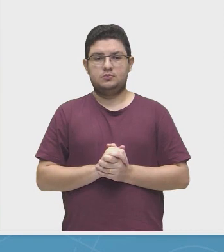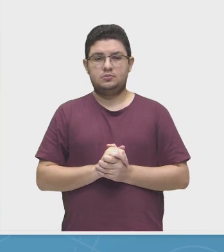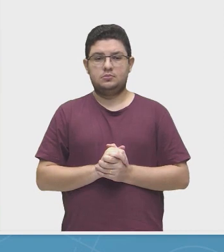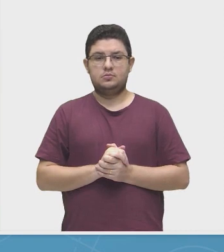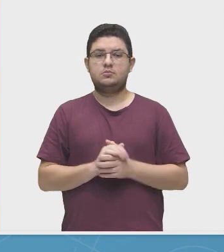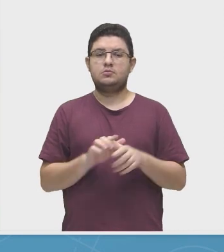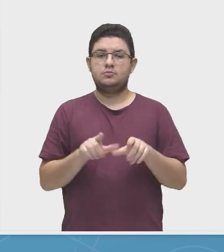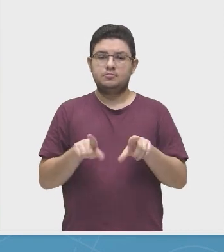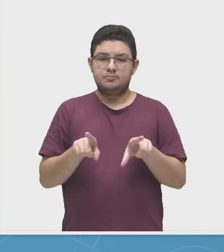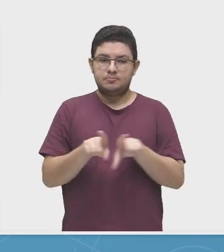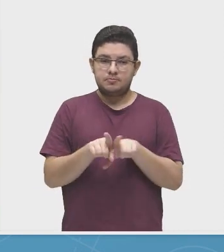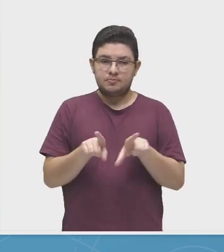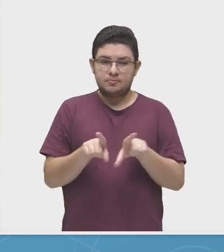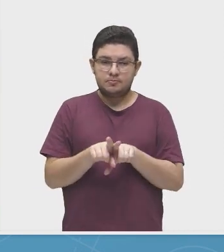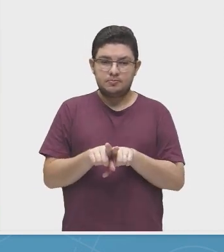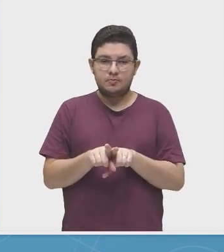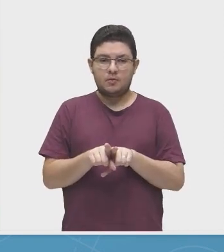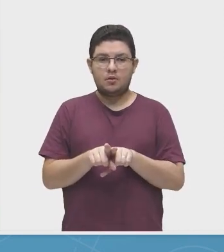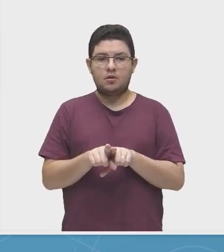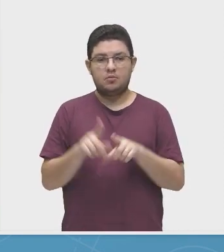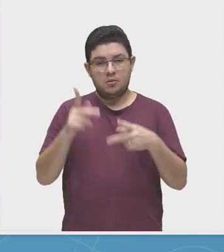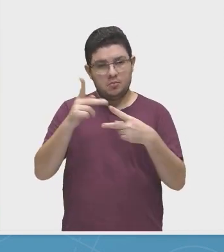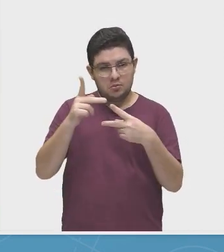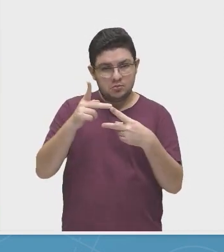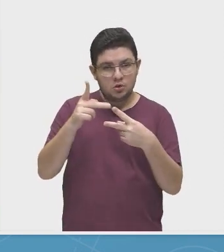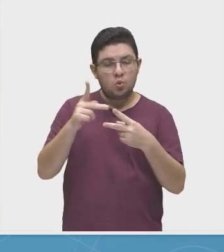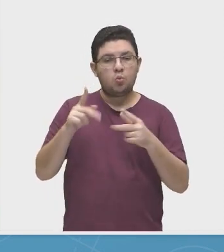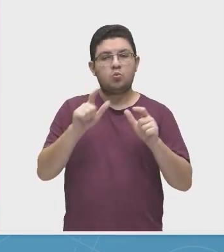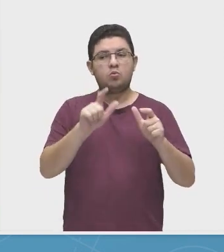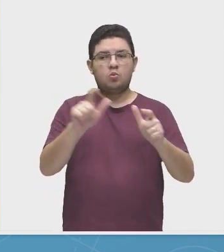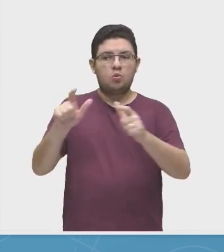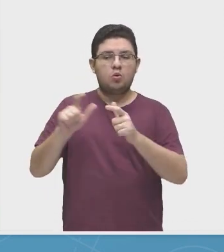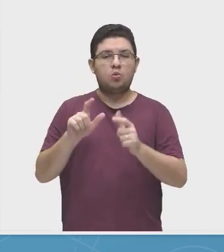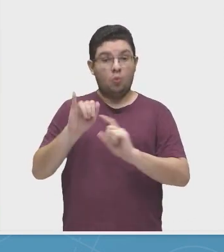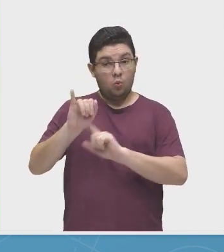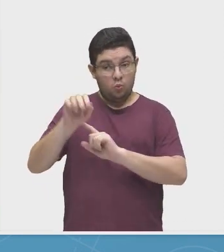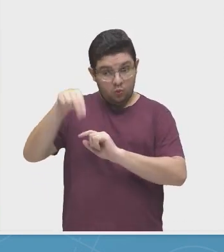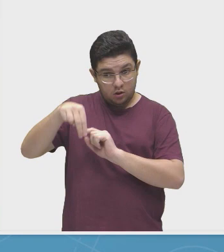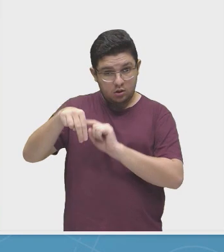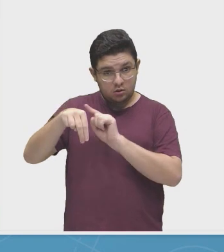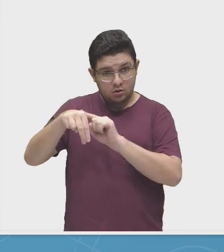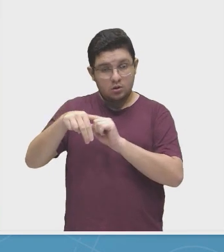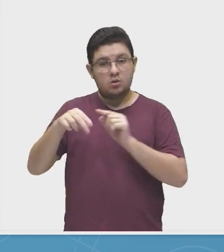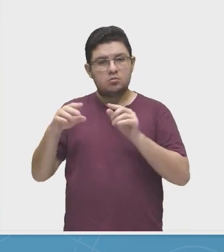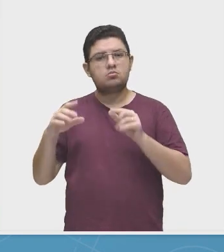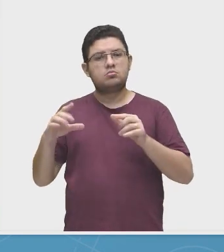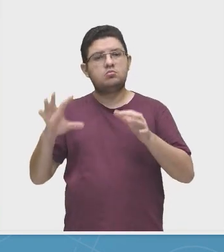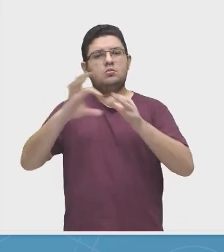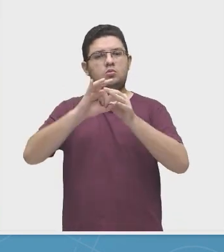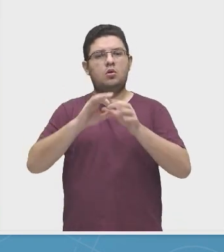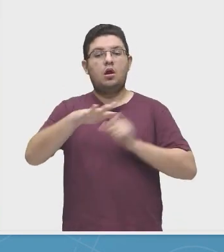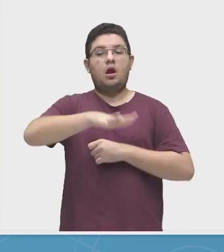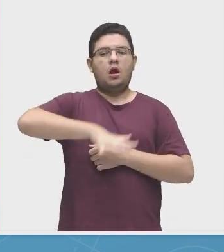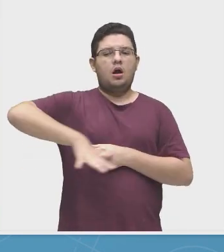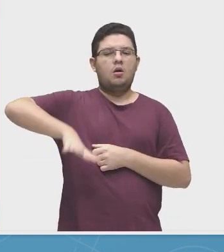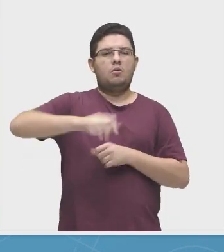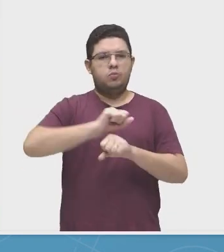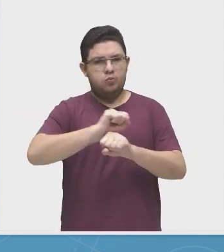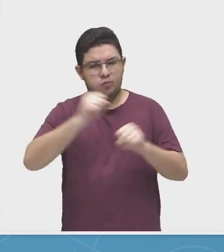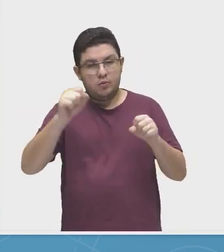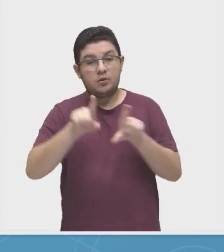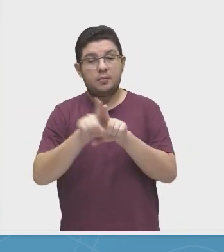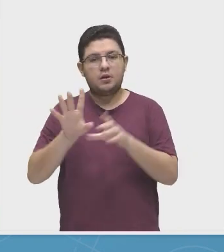Preposições, então, de lugar, né? O in, ele vai ser sempre locais amplos, mas também com o significado de dentro